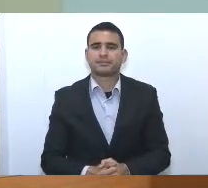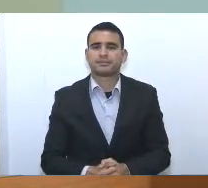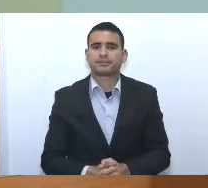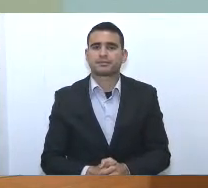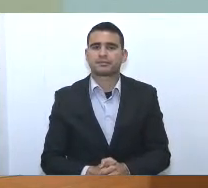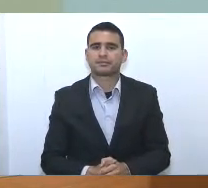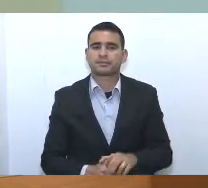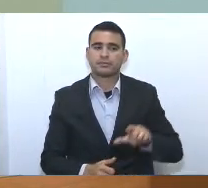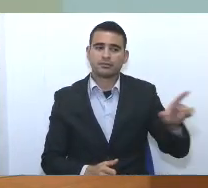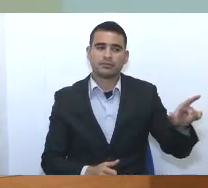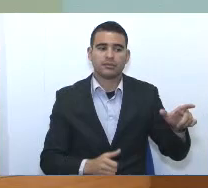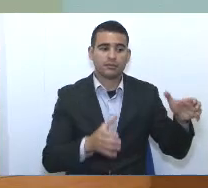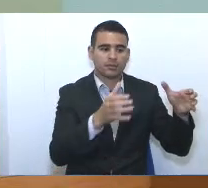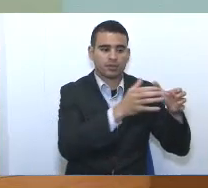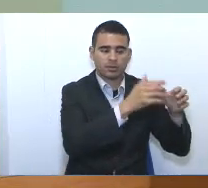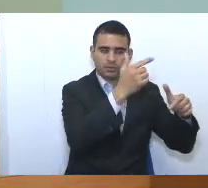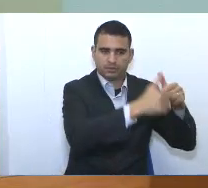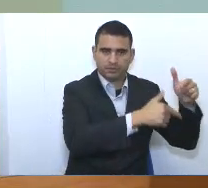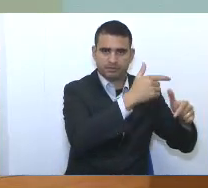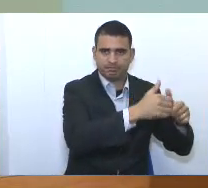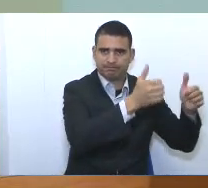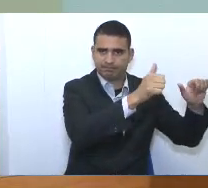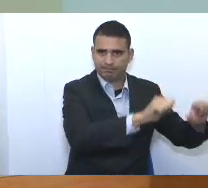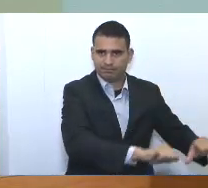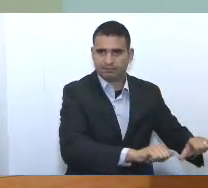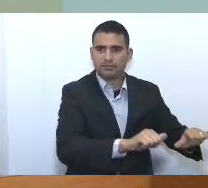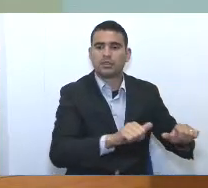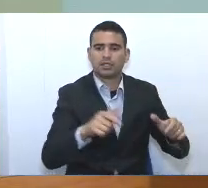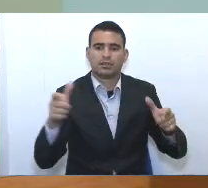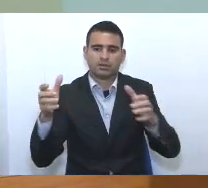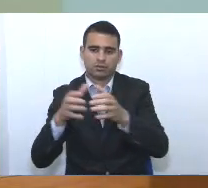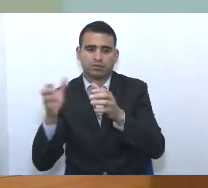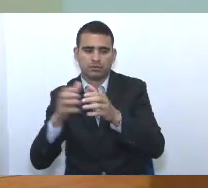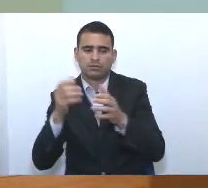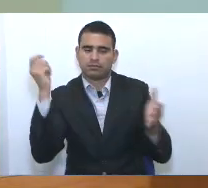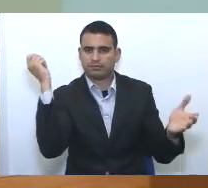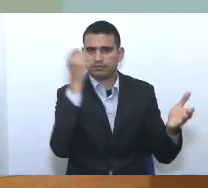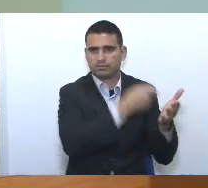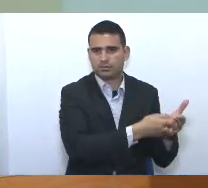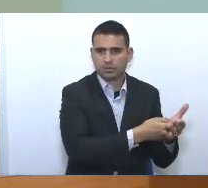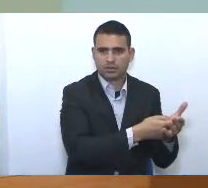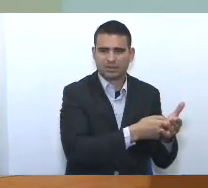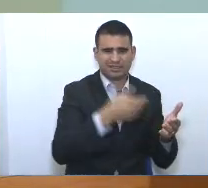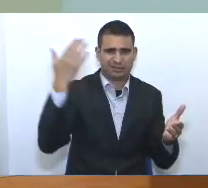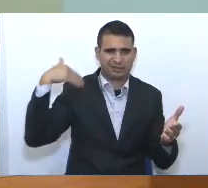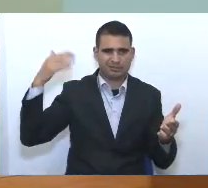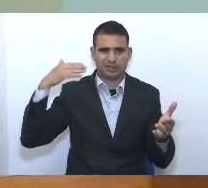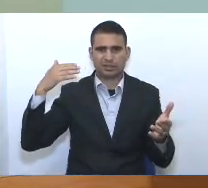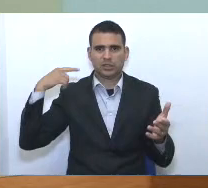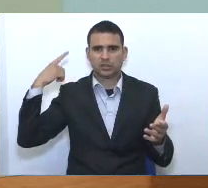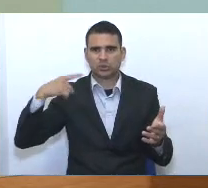falência da empresa, e naquela época o juiz da vara de execuções, da vara